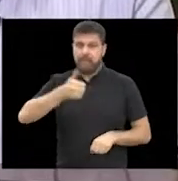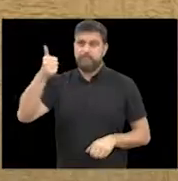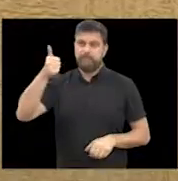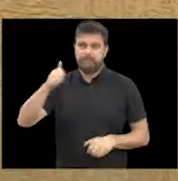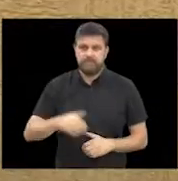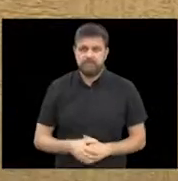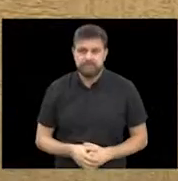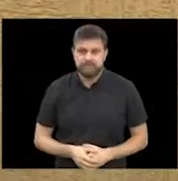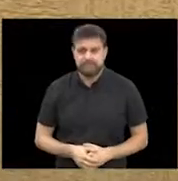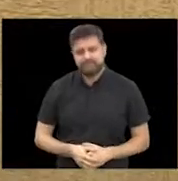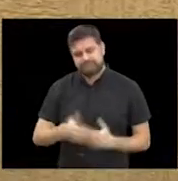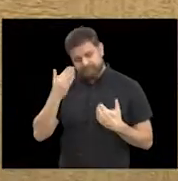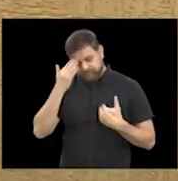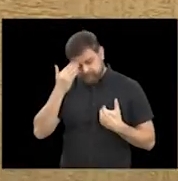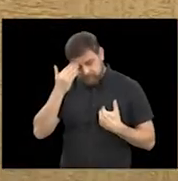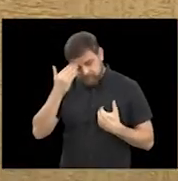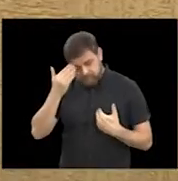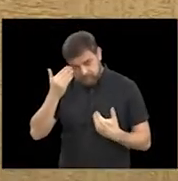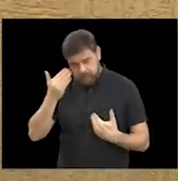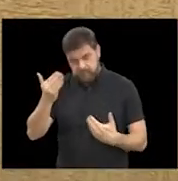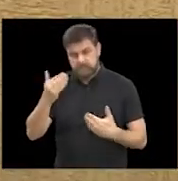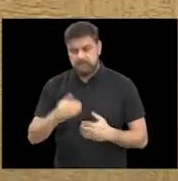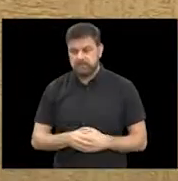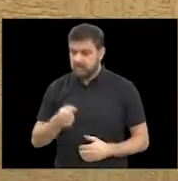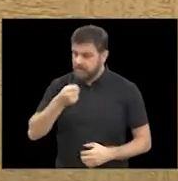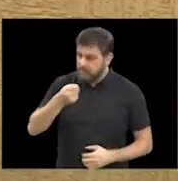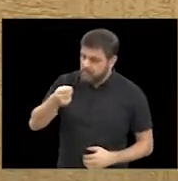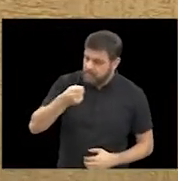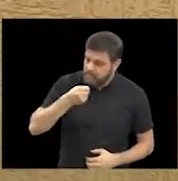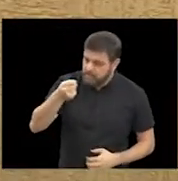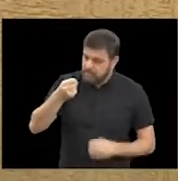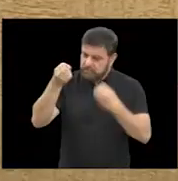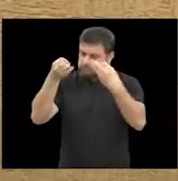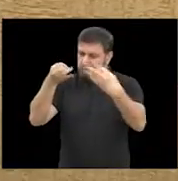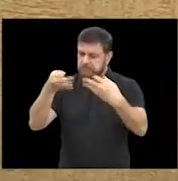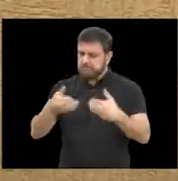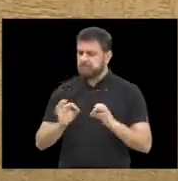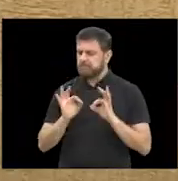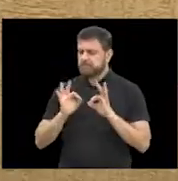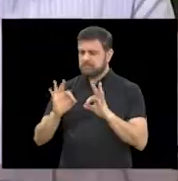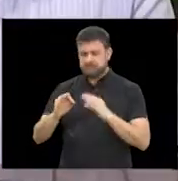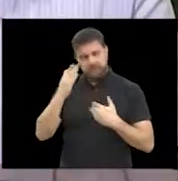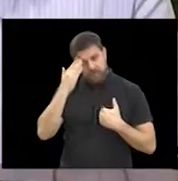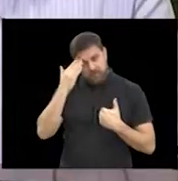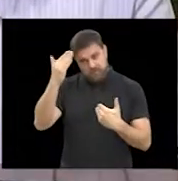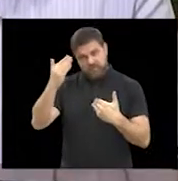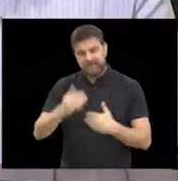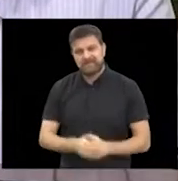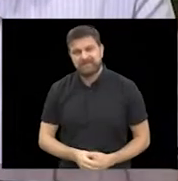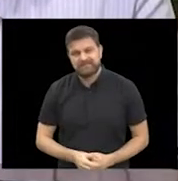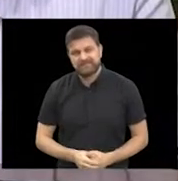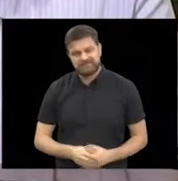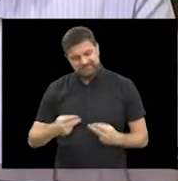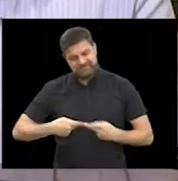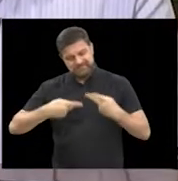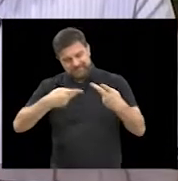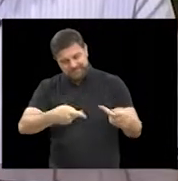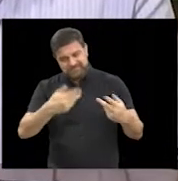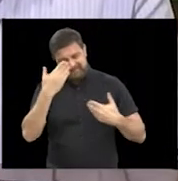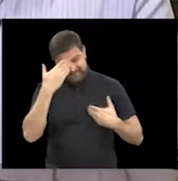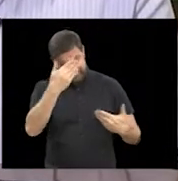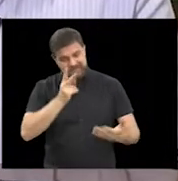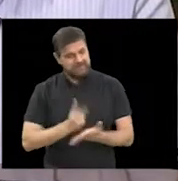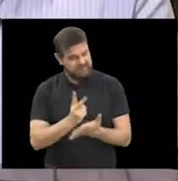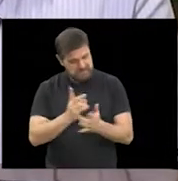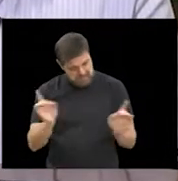Certo. Doutor, queria agradecer a sua disponibilidade em conversar com a gente mais uma vez. Muito obrigada, viu? Obrigado a vocês pelo convite. Estou